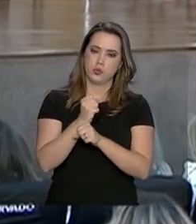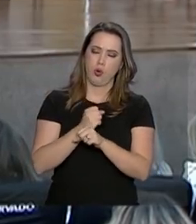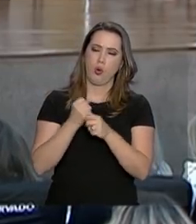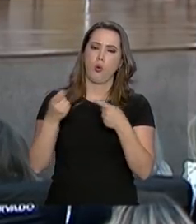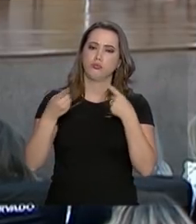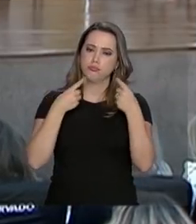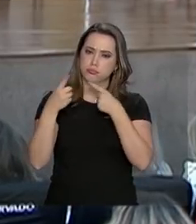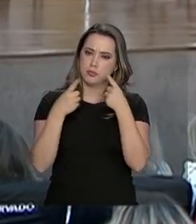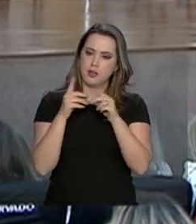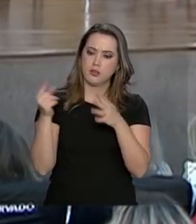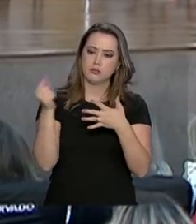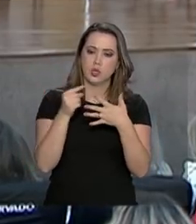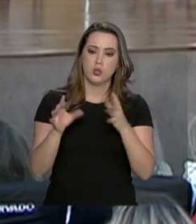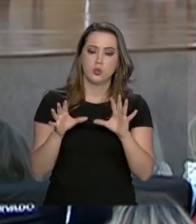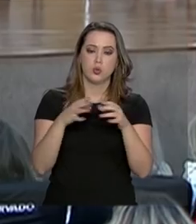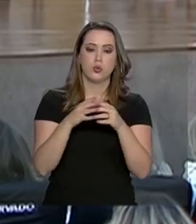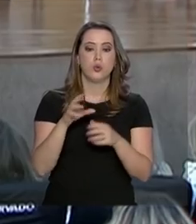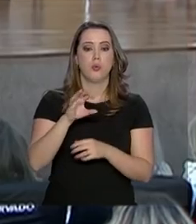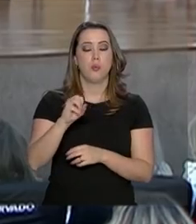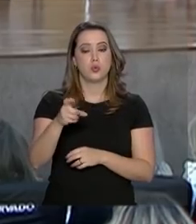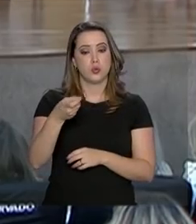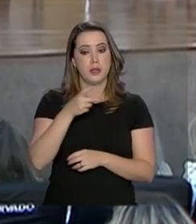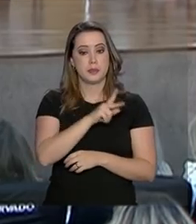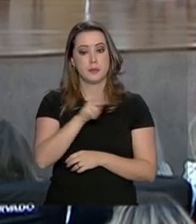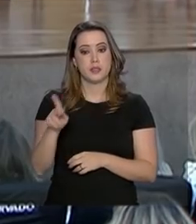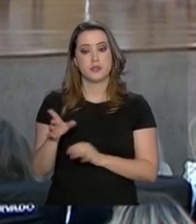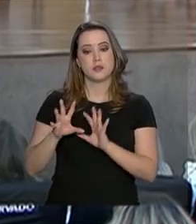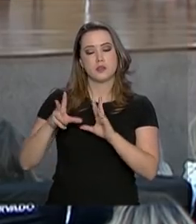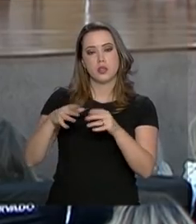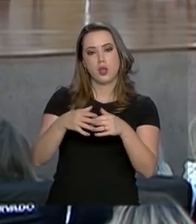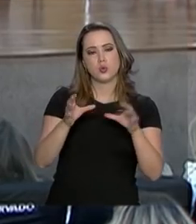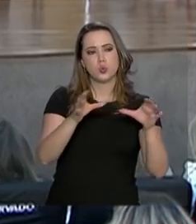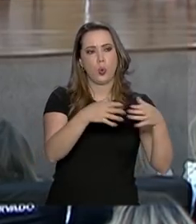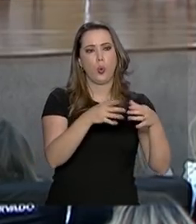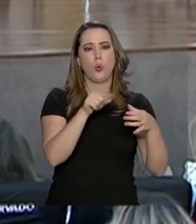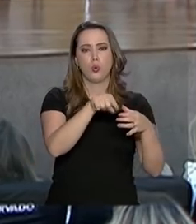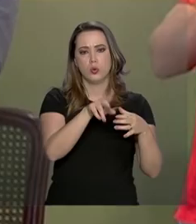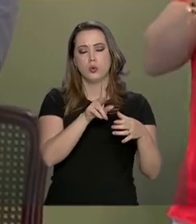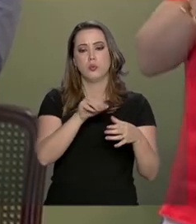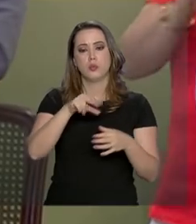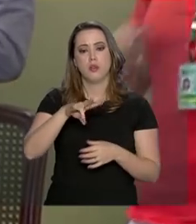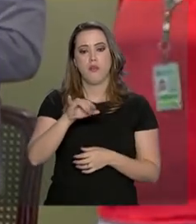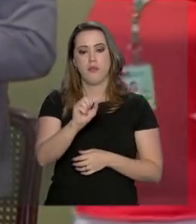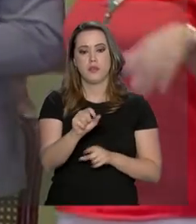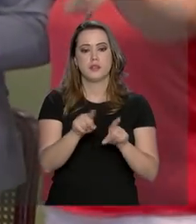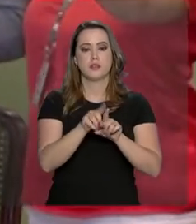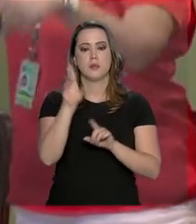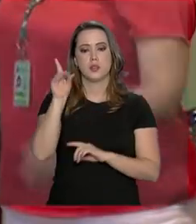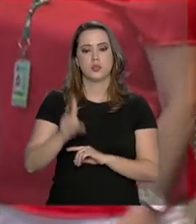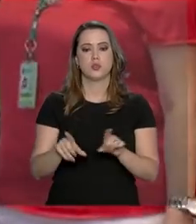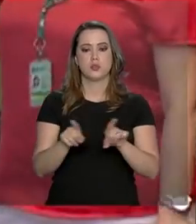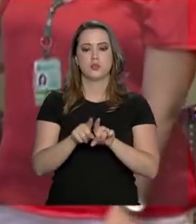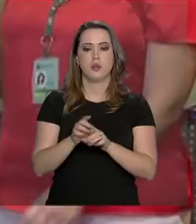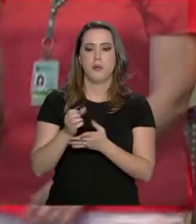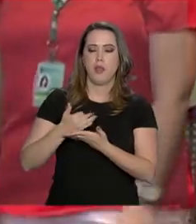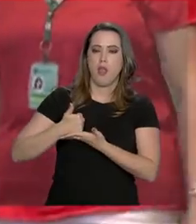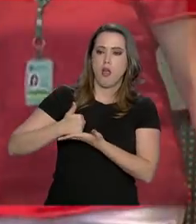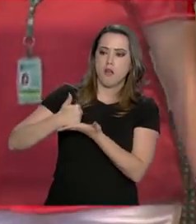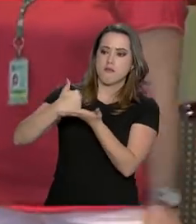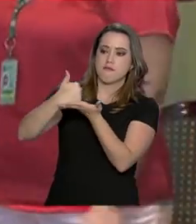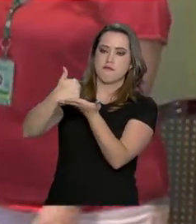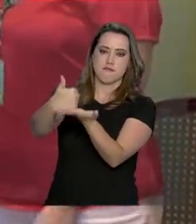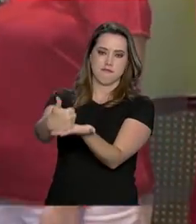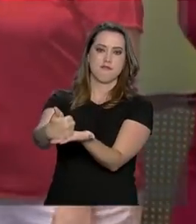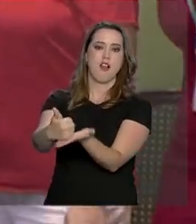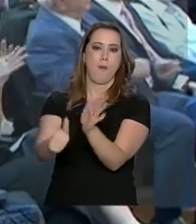um debate entre todos os ex-presidentes que passaram pela empresa, além dos atuais diretores. Também foram entregues troféus do